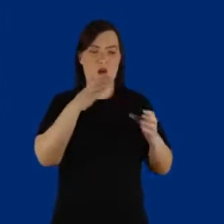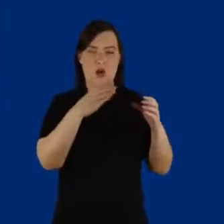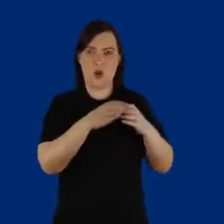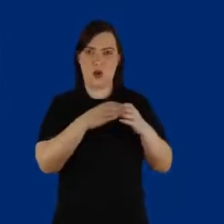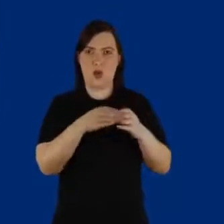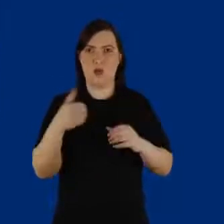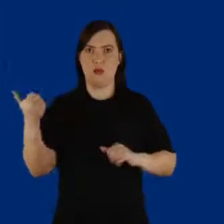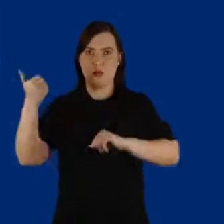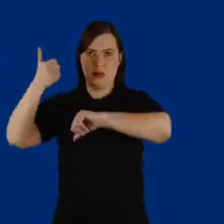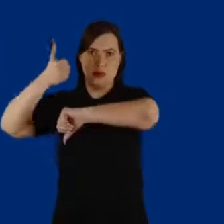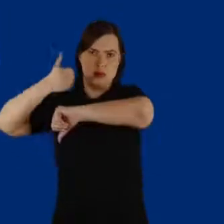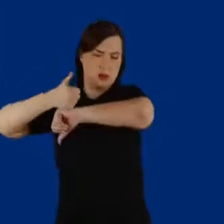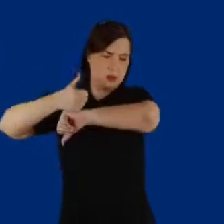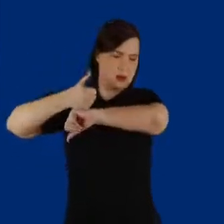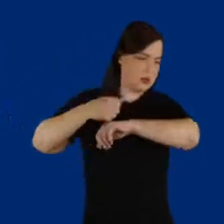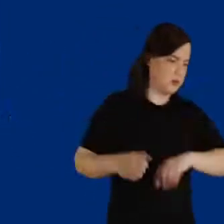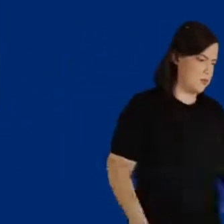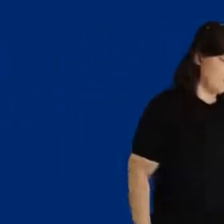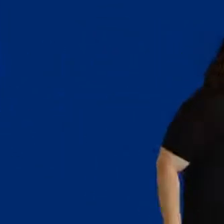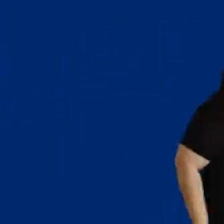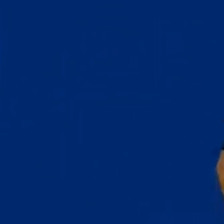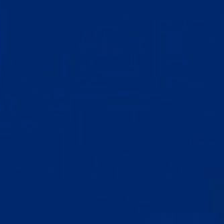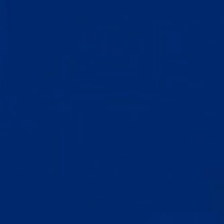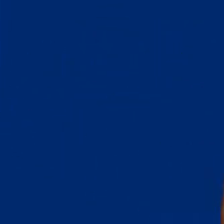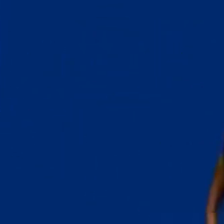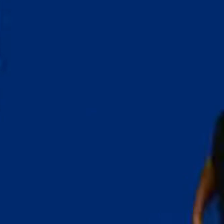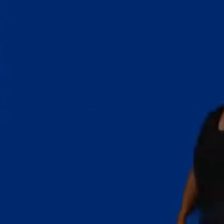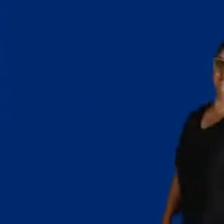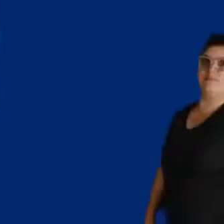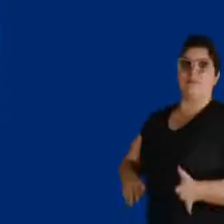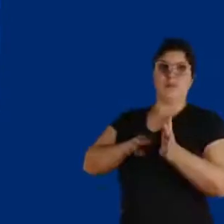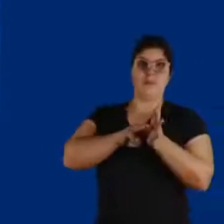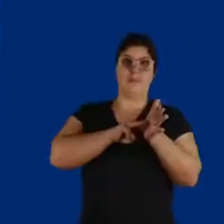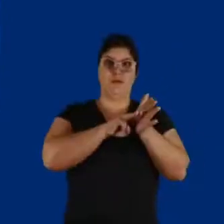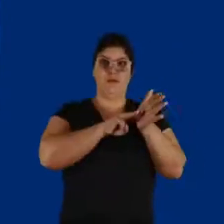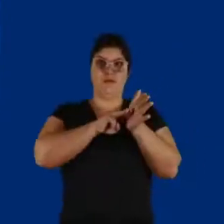do grupo, as pessoas, a solidez da metodologia, né,